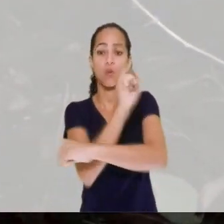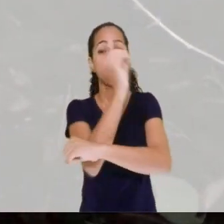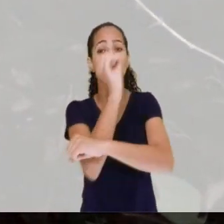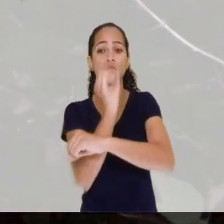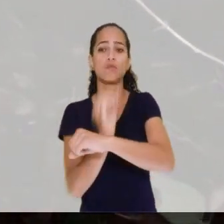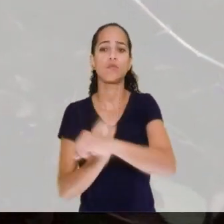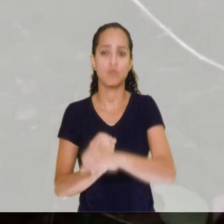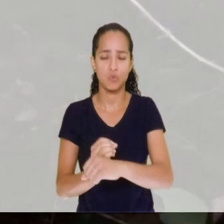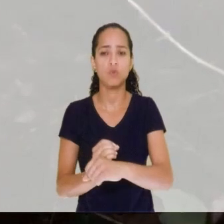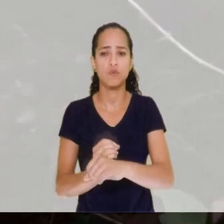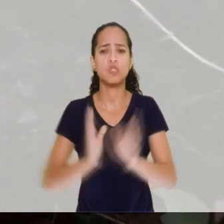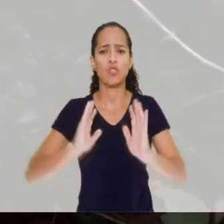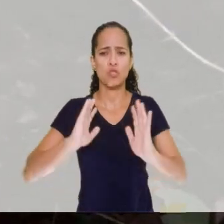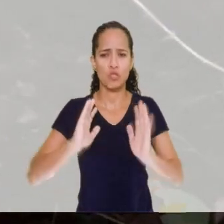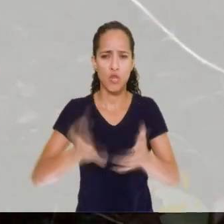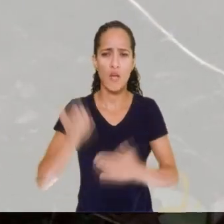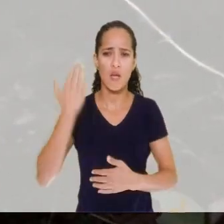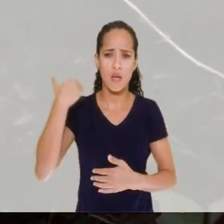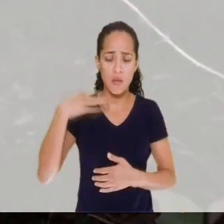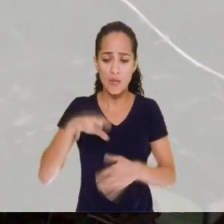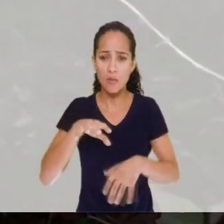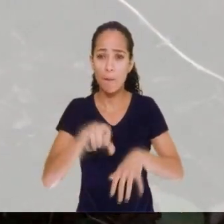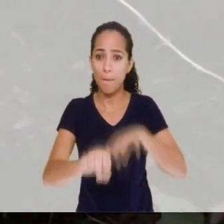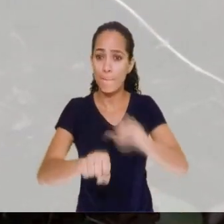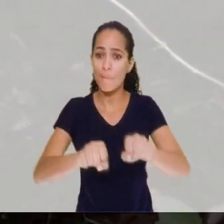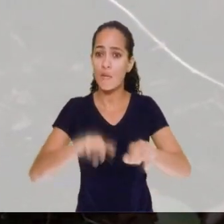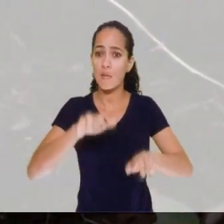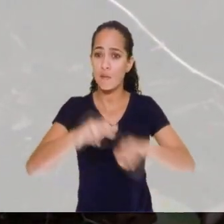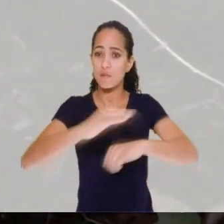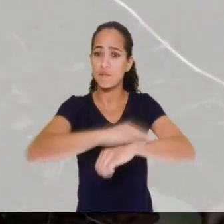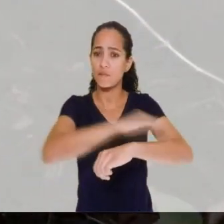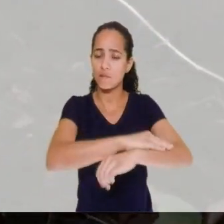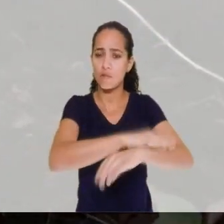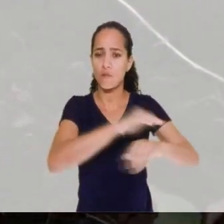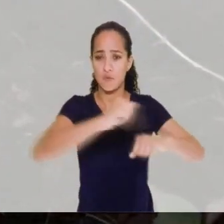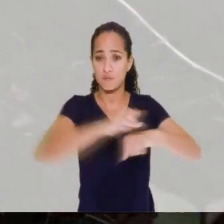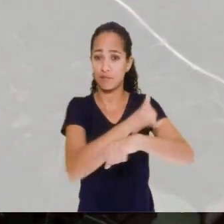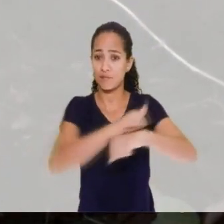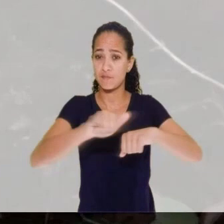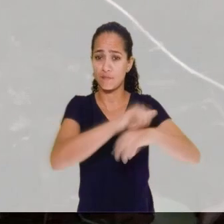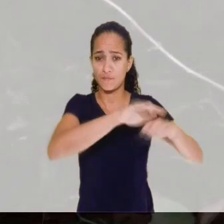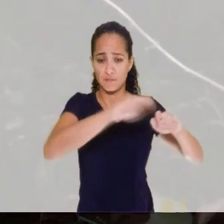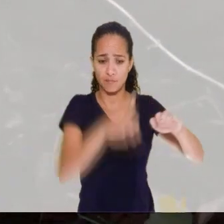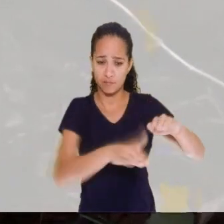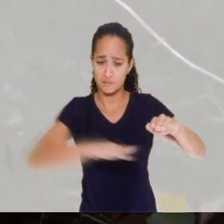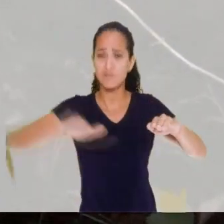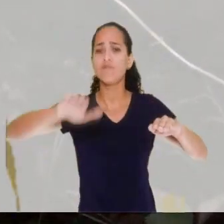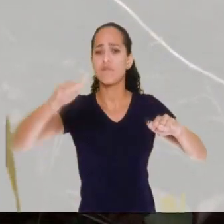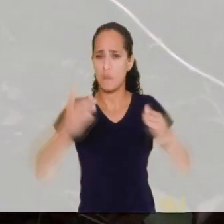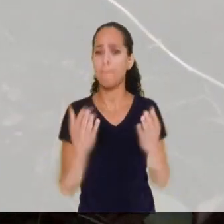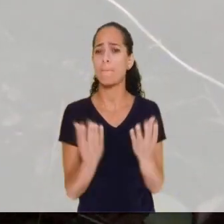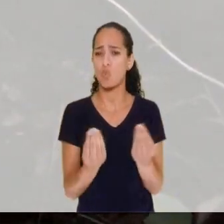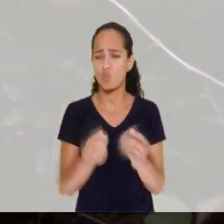diurno, se é noturno. Muitos dos exemplares que a gente coletou foram com armadilha de interceptação e queda, mas eu encontrei muitos